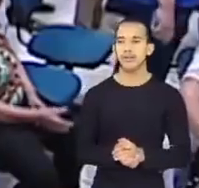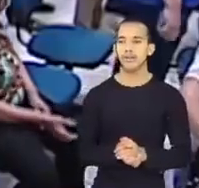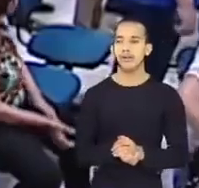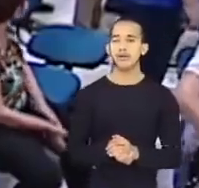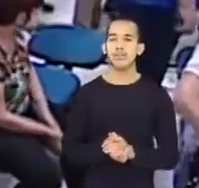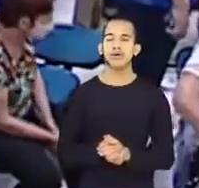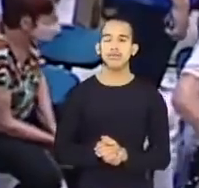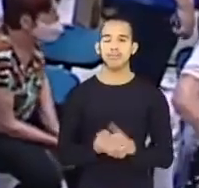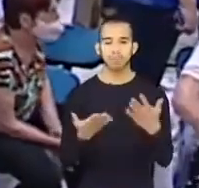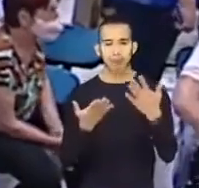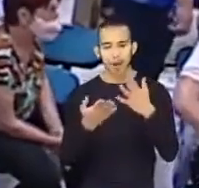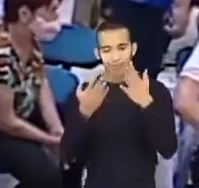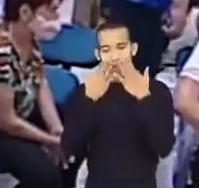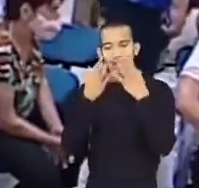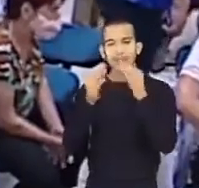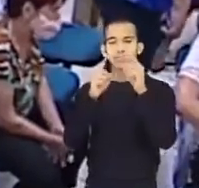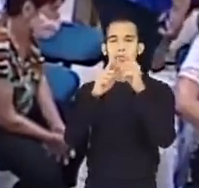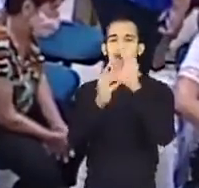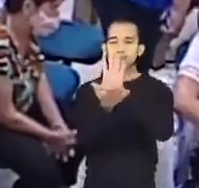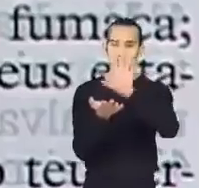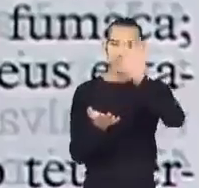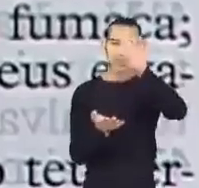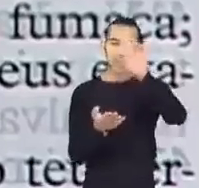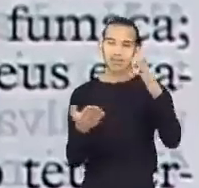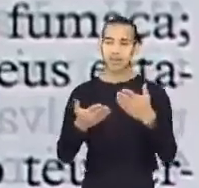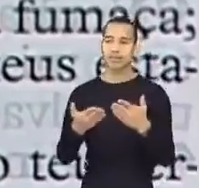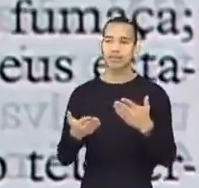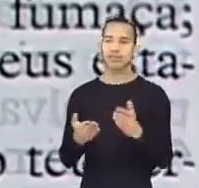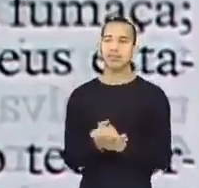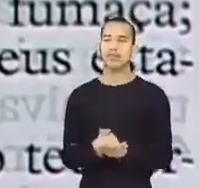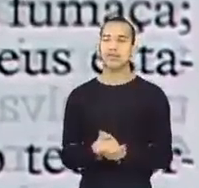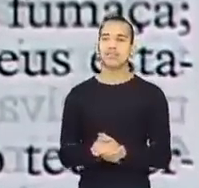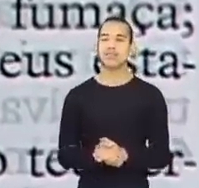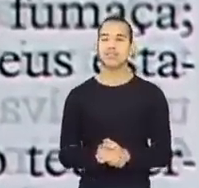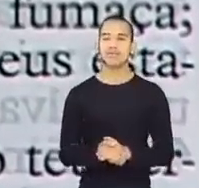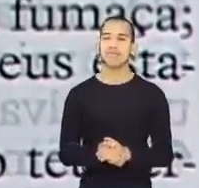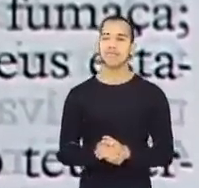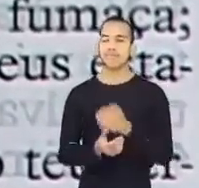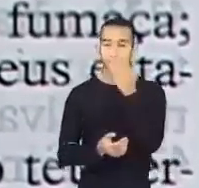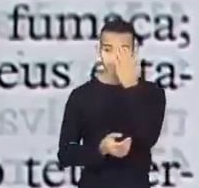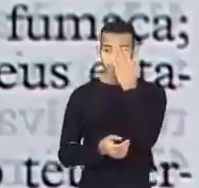Escuta a palavra de Deus, por favor. Tem jeito de colocar lá, filho? Pede para o diretor lá.